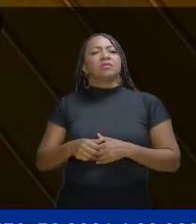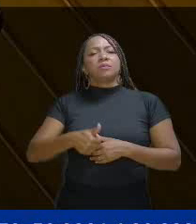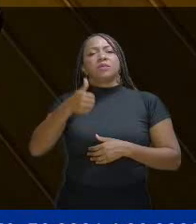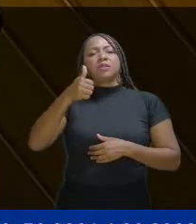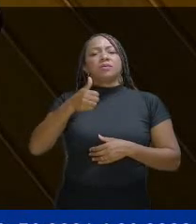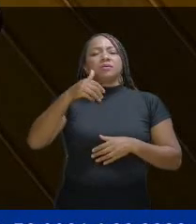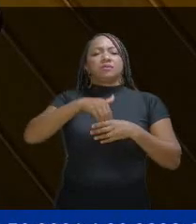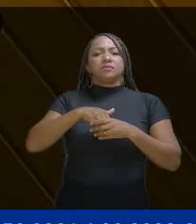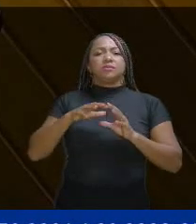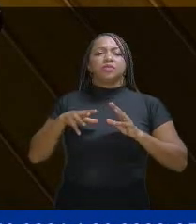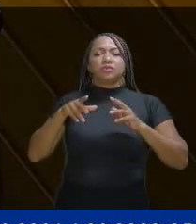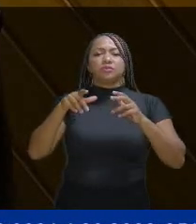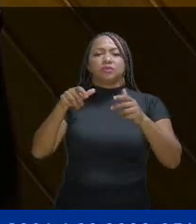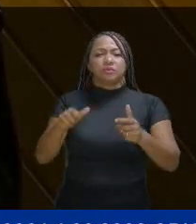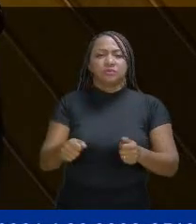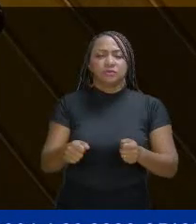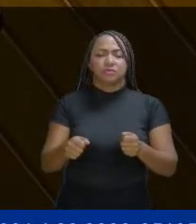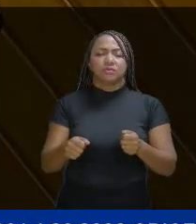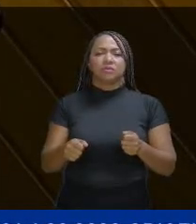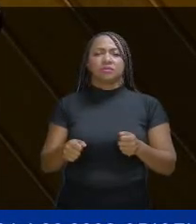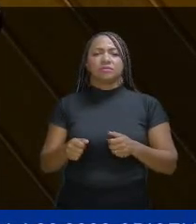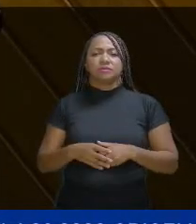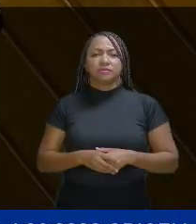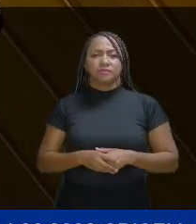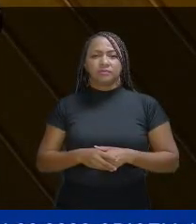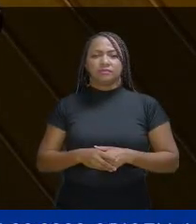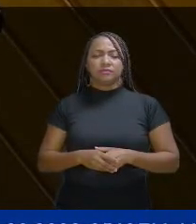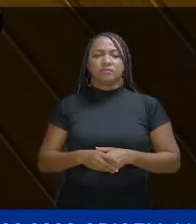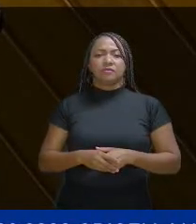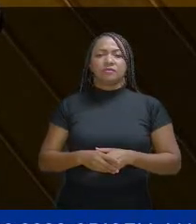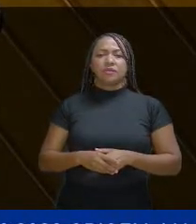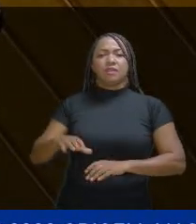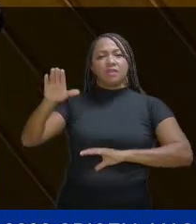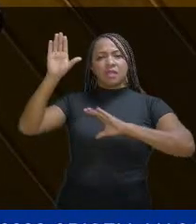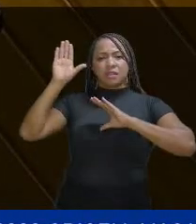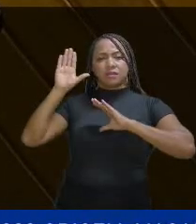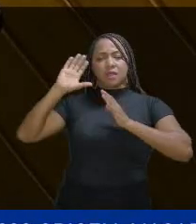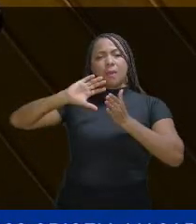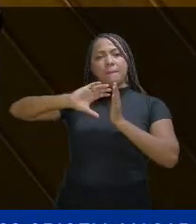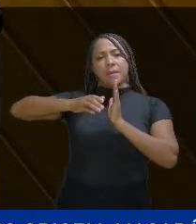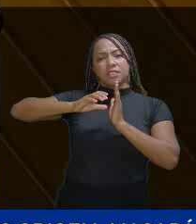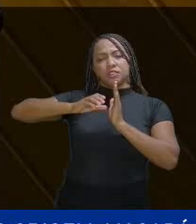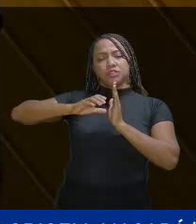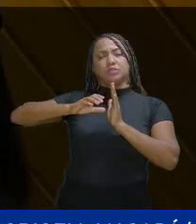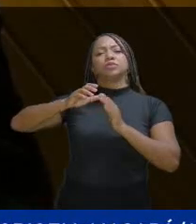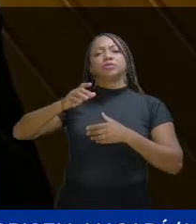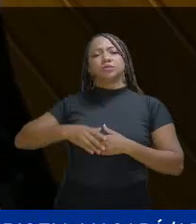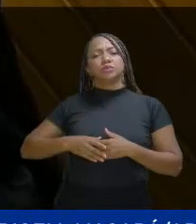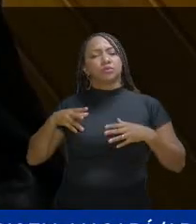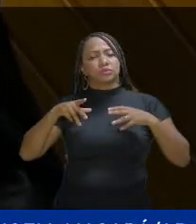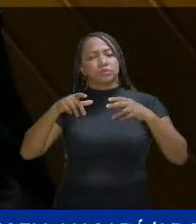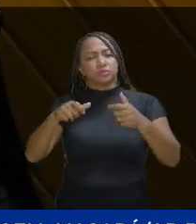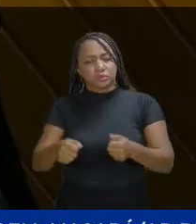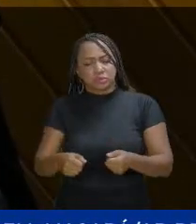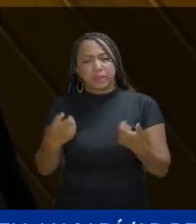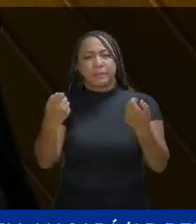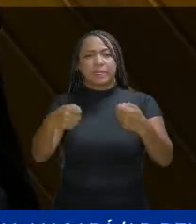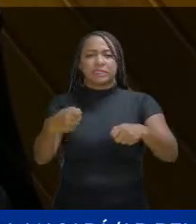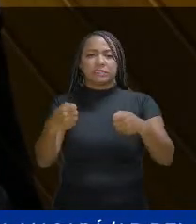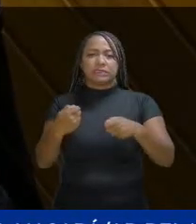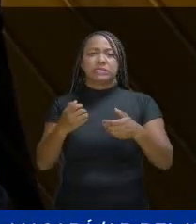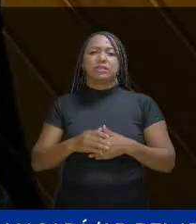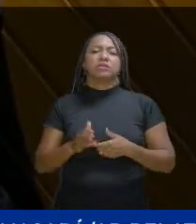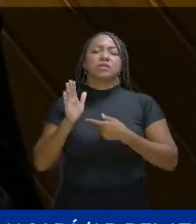turno de todas as candidatos e partidos políticos em todas as esferas devem